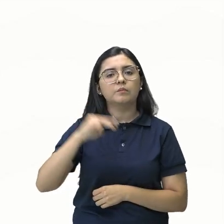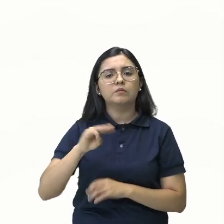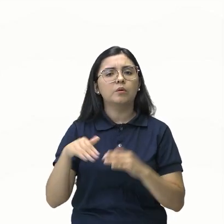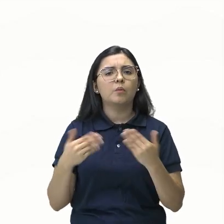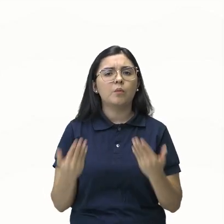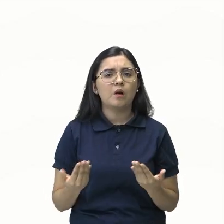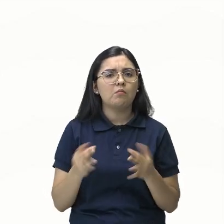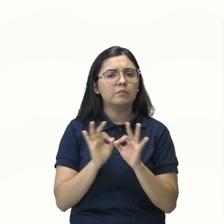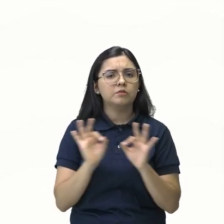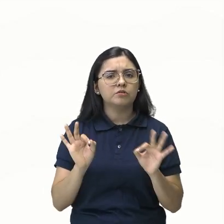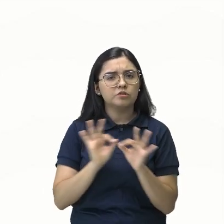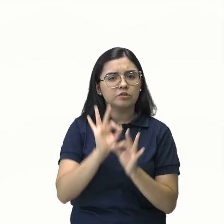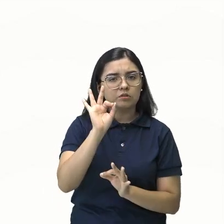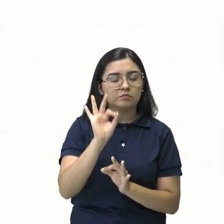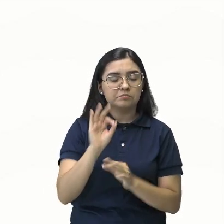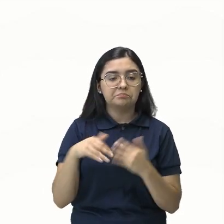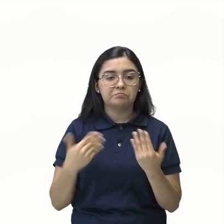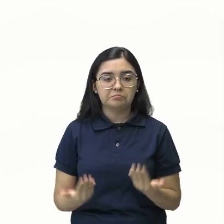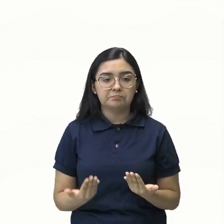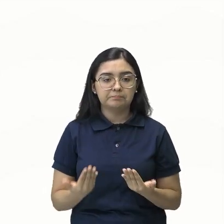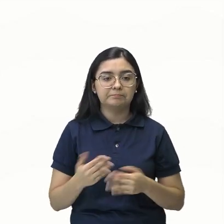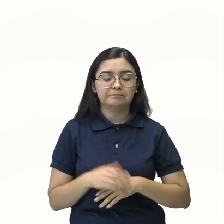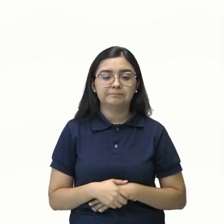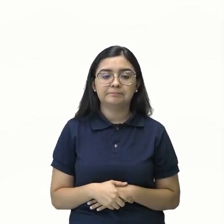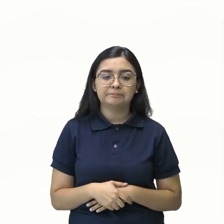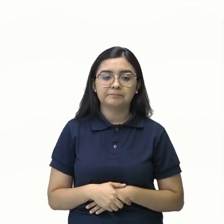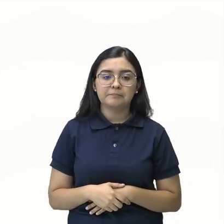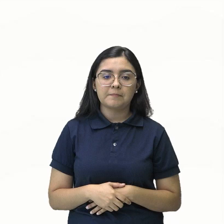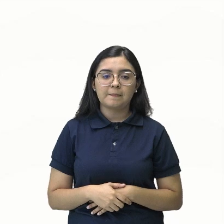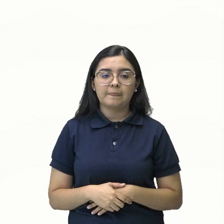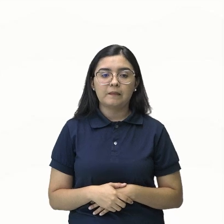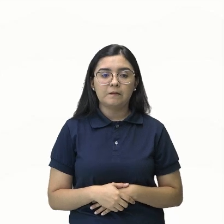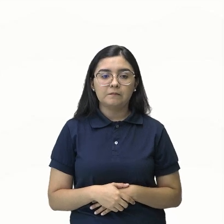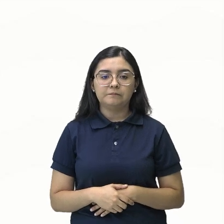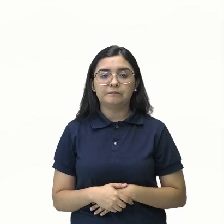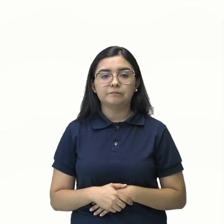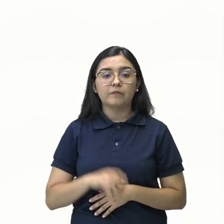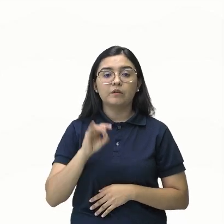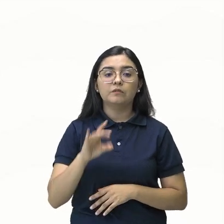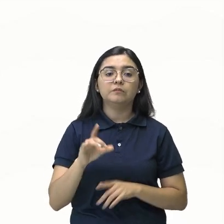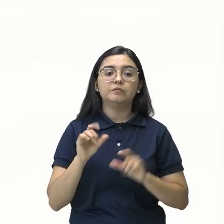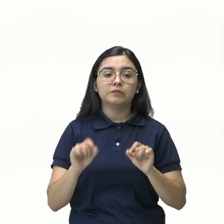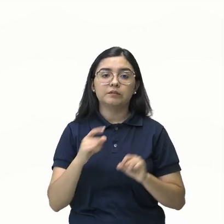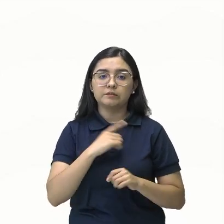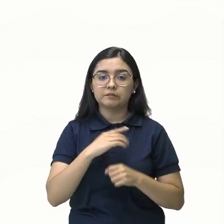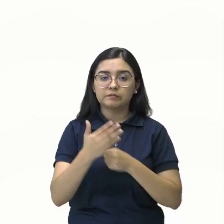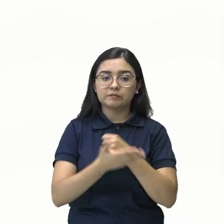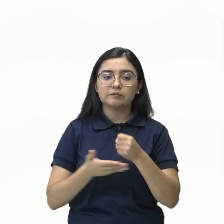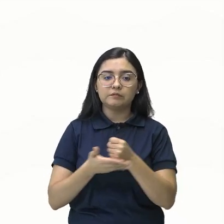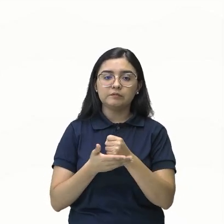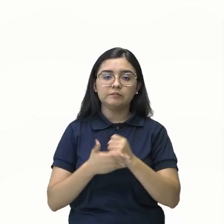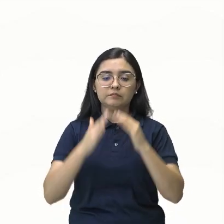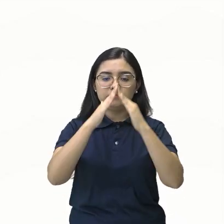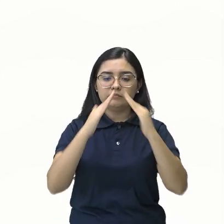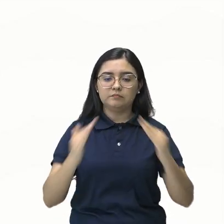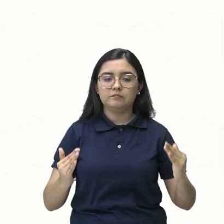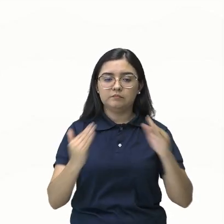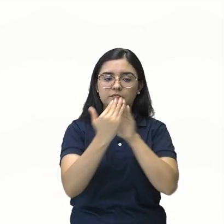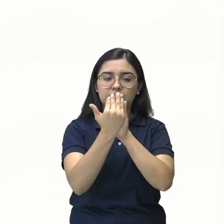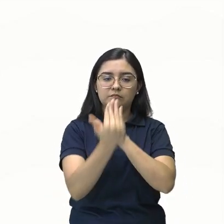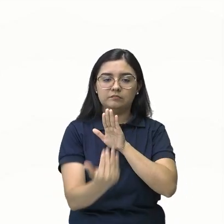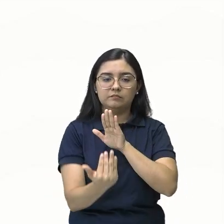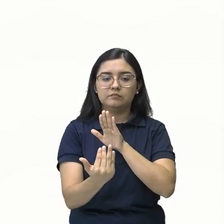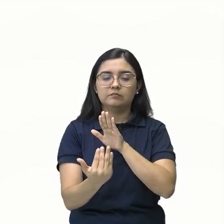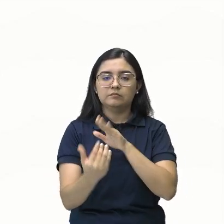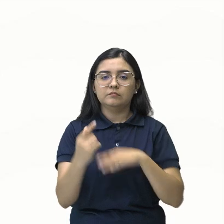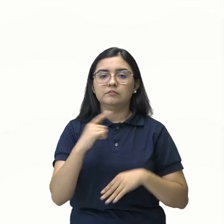medir? Olha aí, eu estou dizendo que a minha base é um quadrado. O quadrado possui